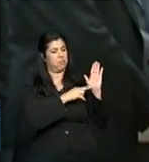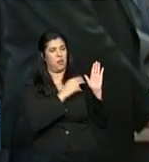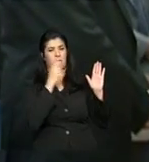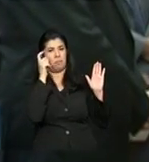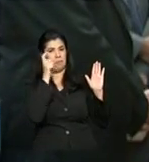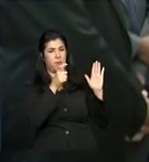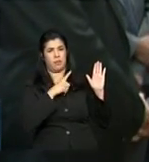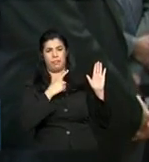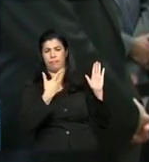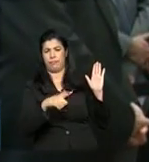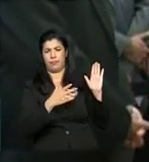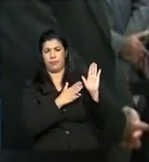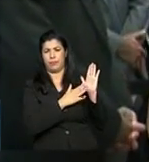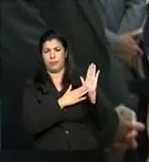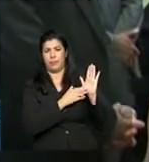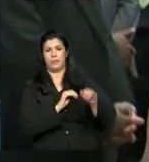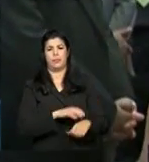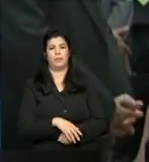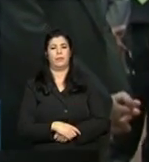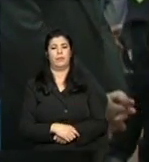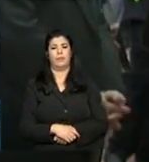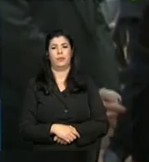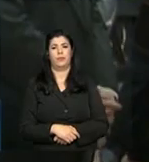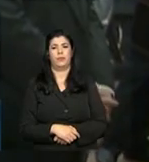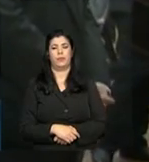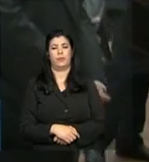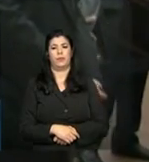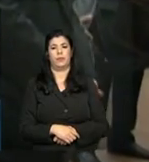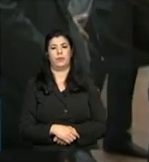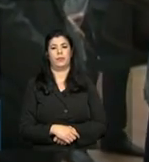apresentar a proposta financeira para o referido lote.